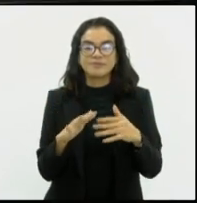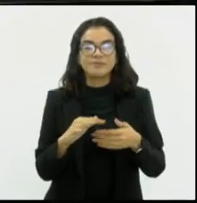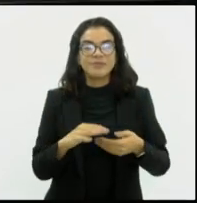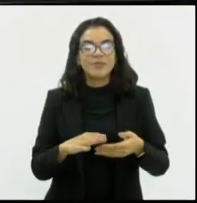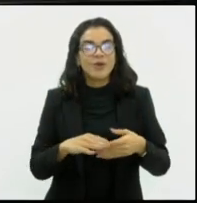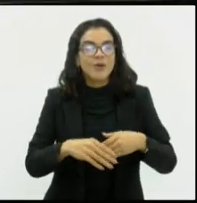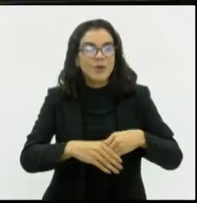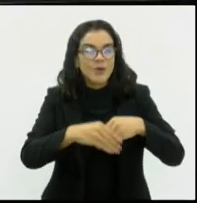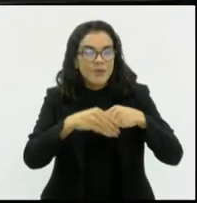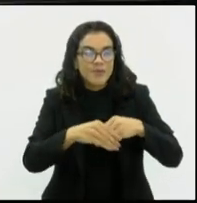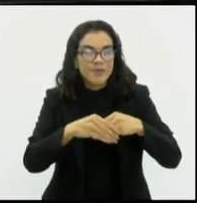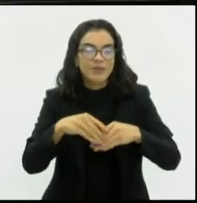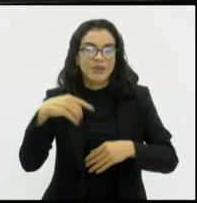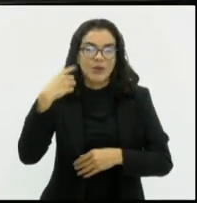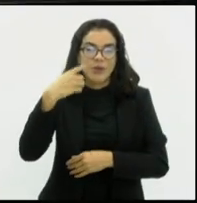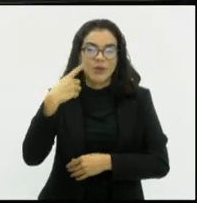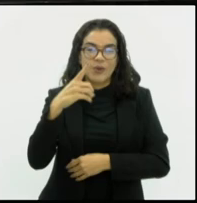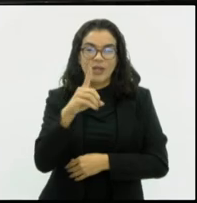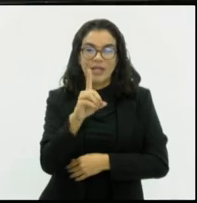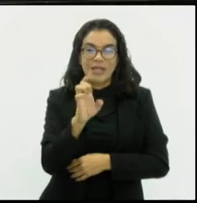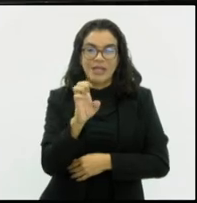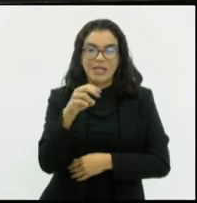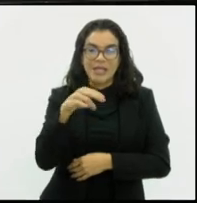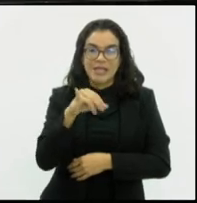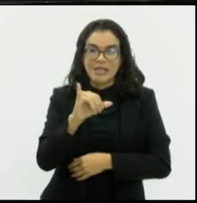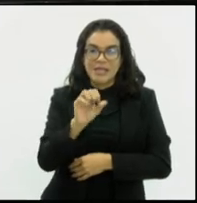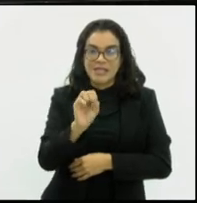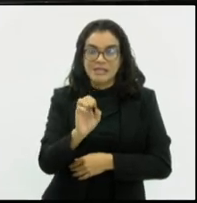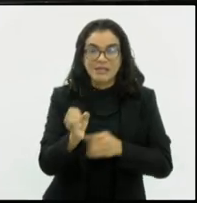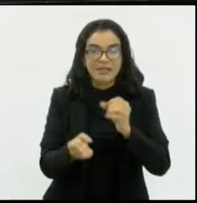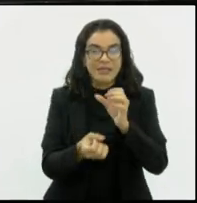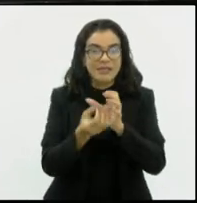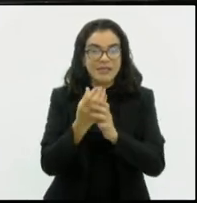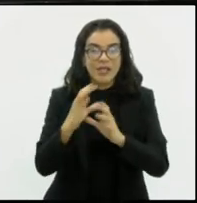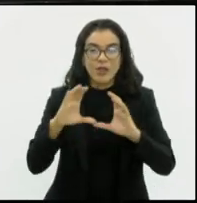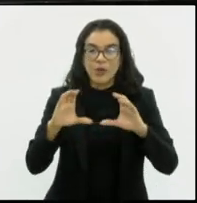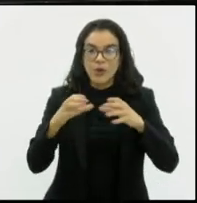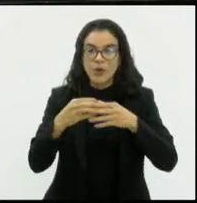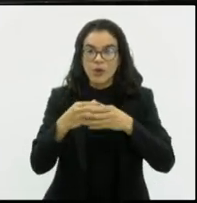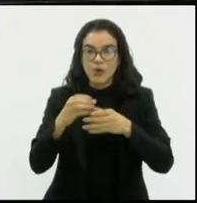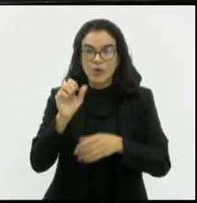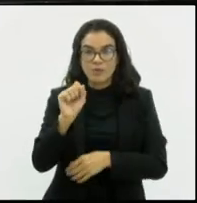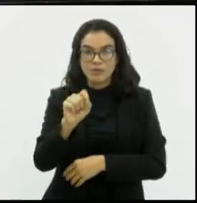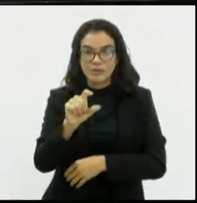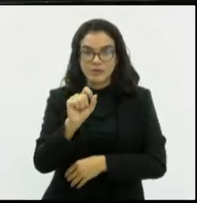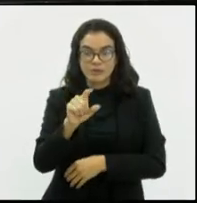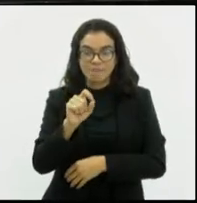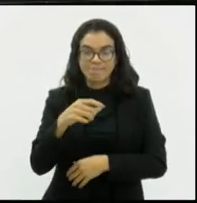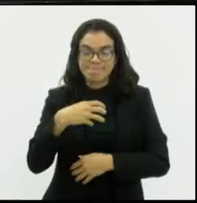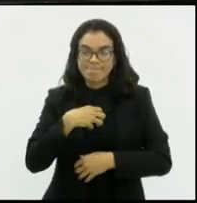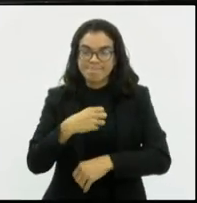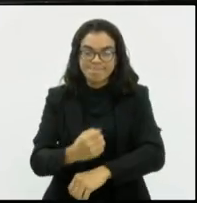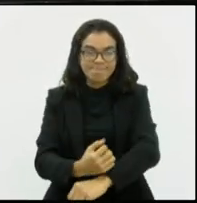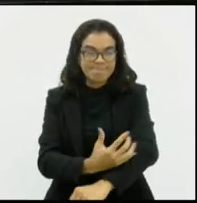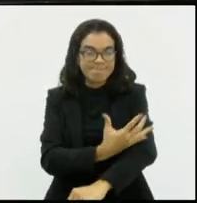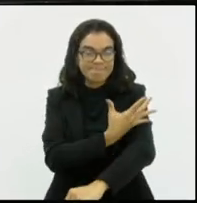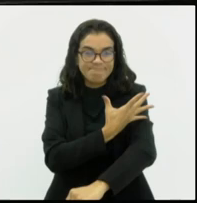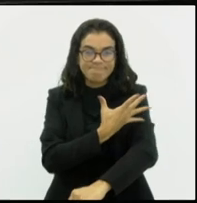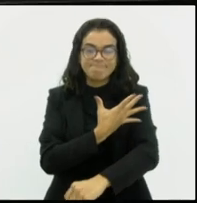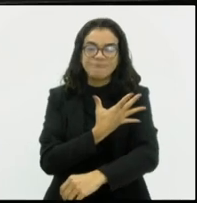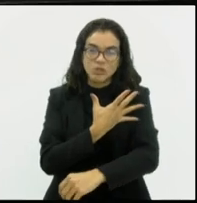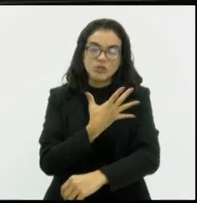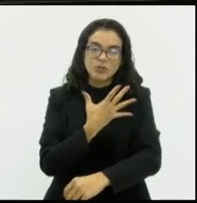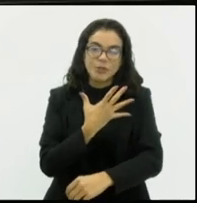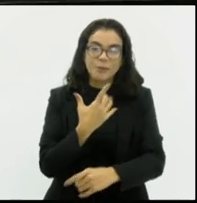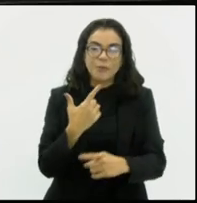Cumprimentar a doutora Denise Fonseca de Aragão, fundadora do Grupo Azul. Muito me emocionei com suas palavras e